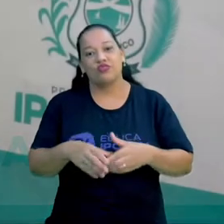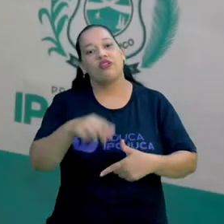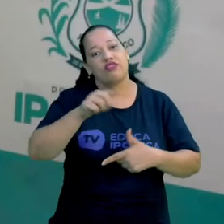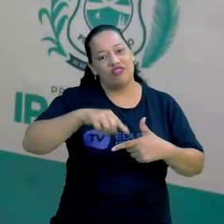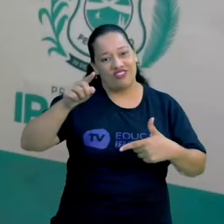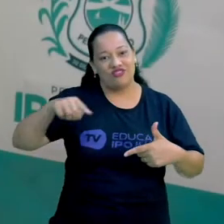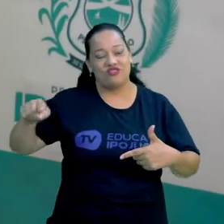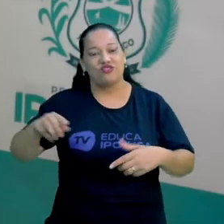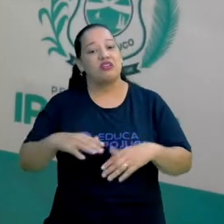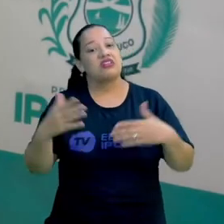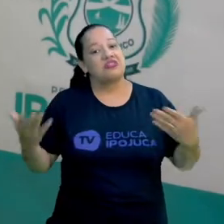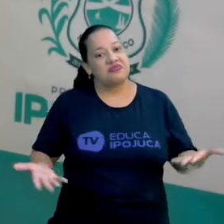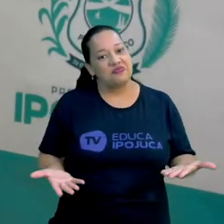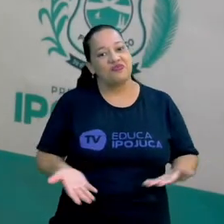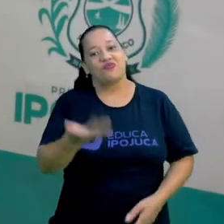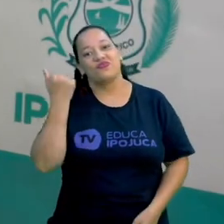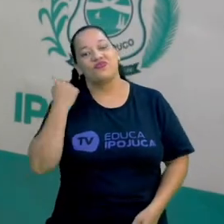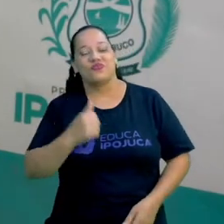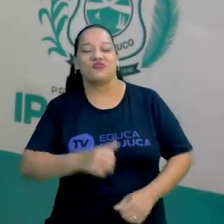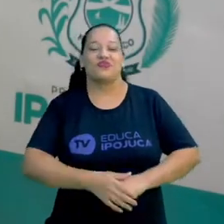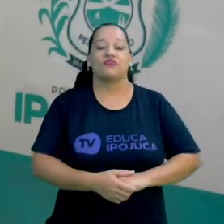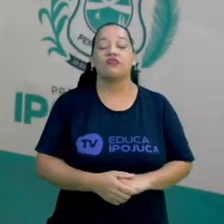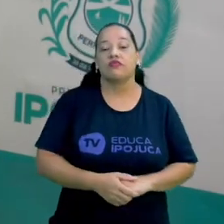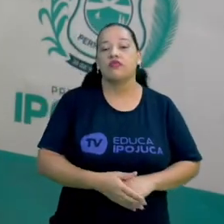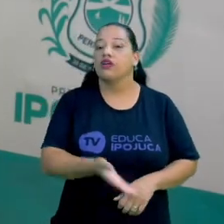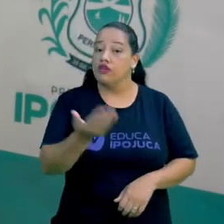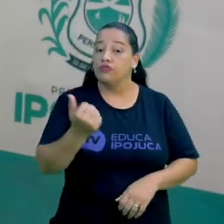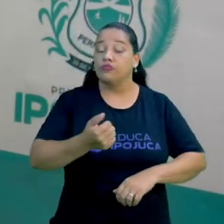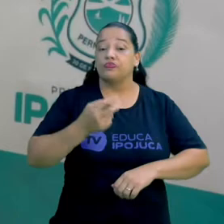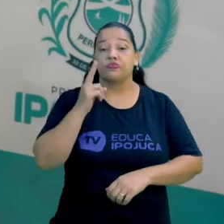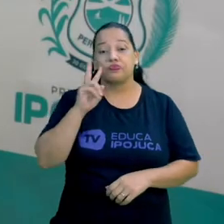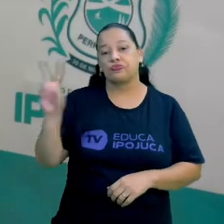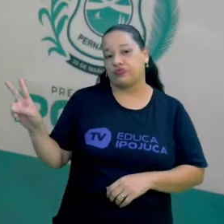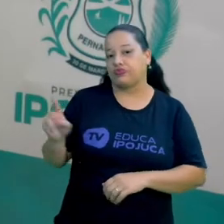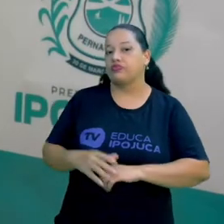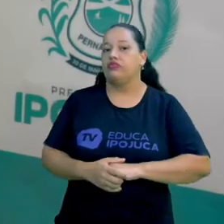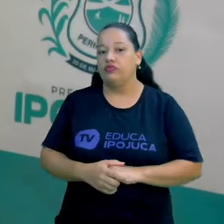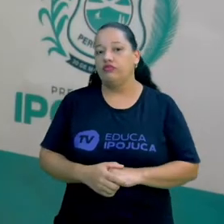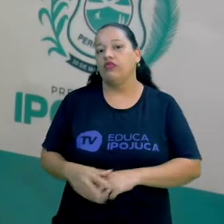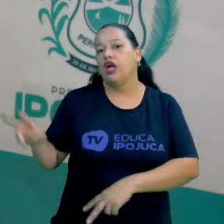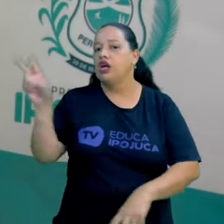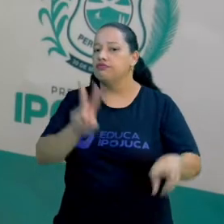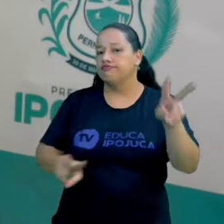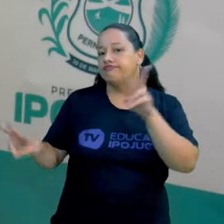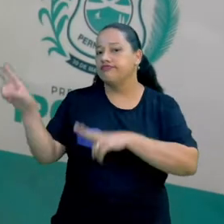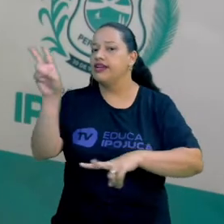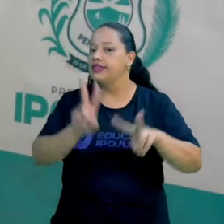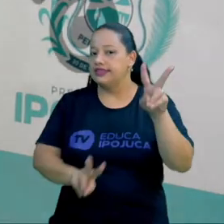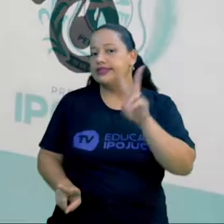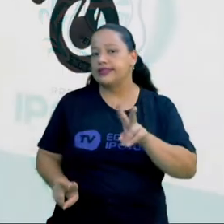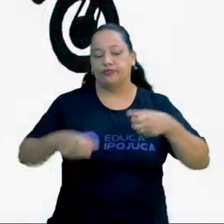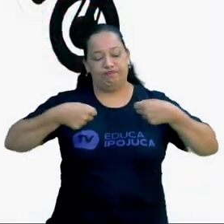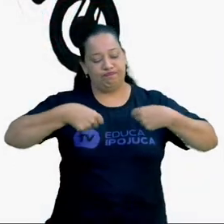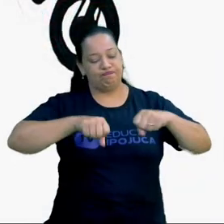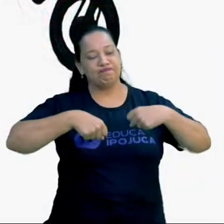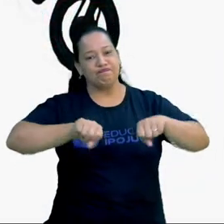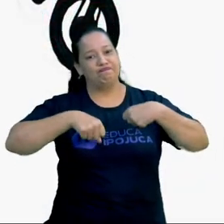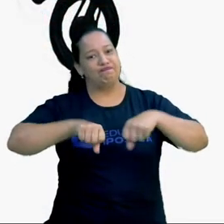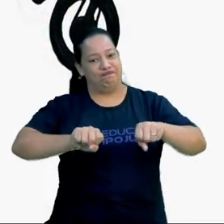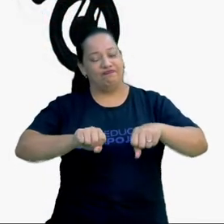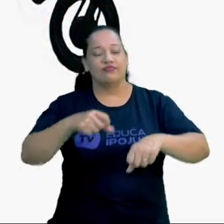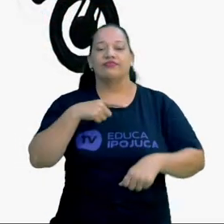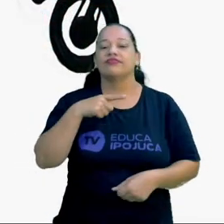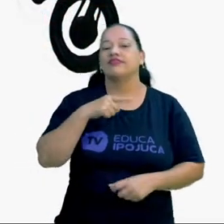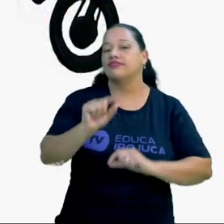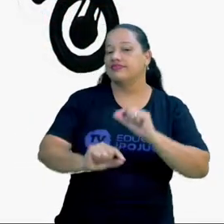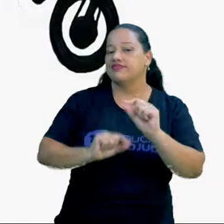Então, vem comigo. Vamos lá. Analisando um evento motociclístico, foi